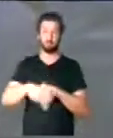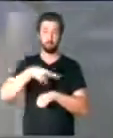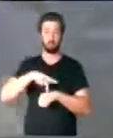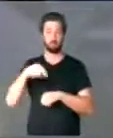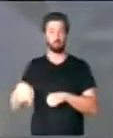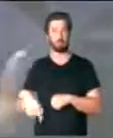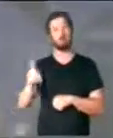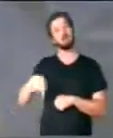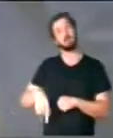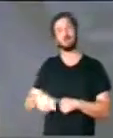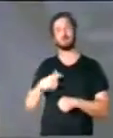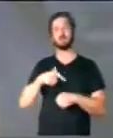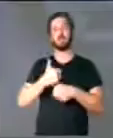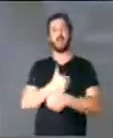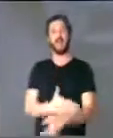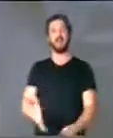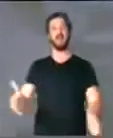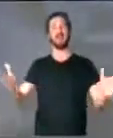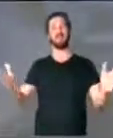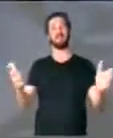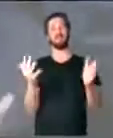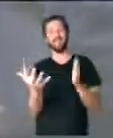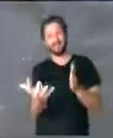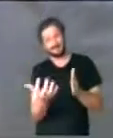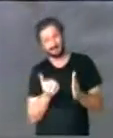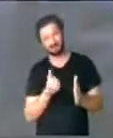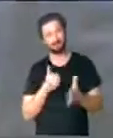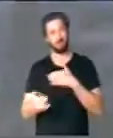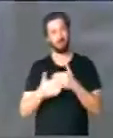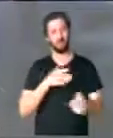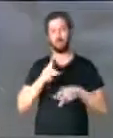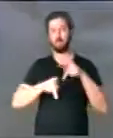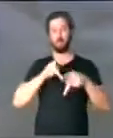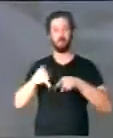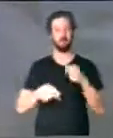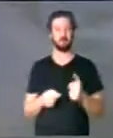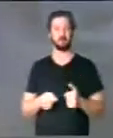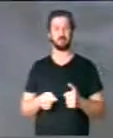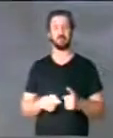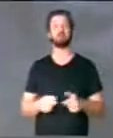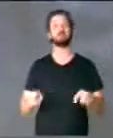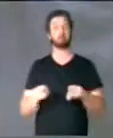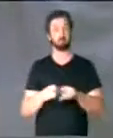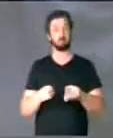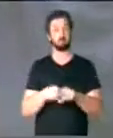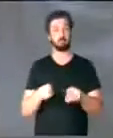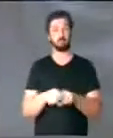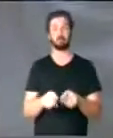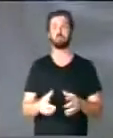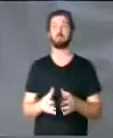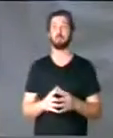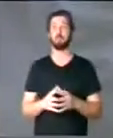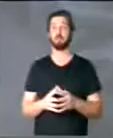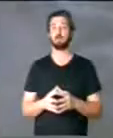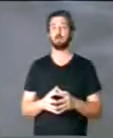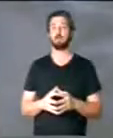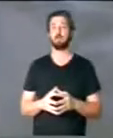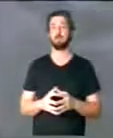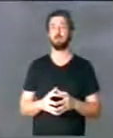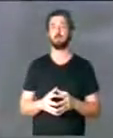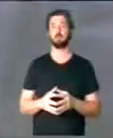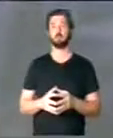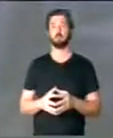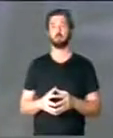país, que é estar de braços abertos para todos os povos, e também não faz jus